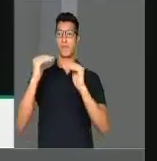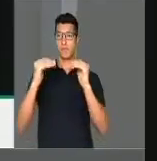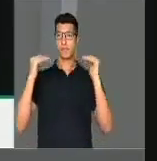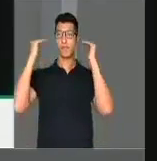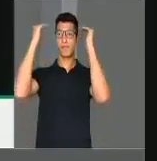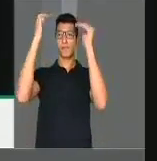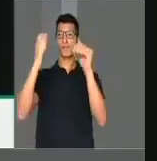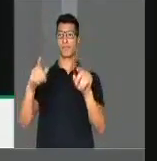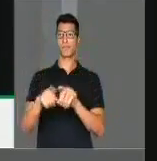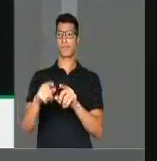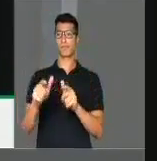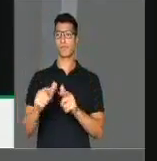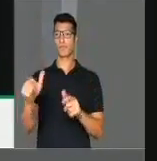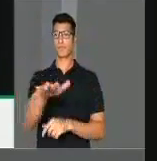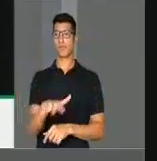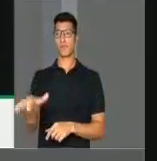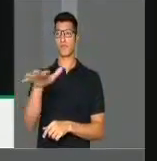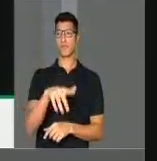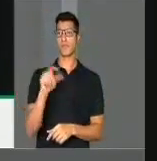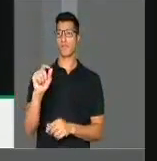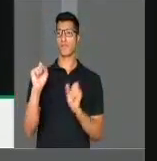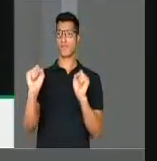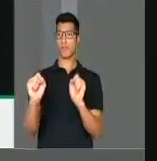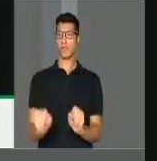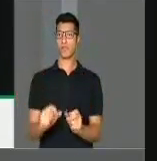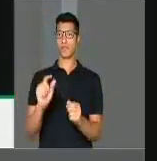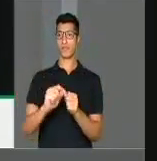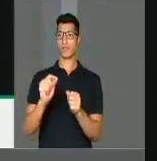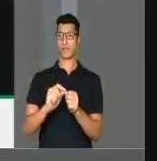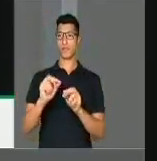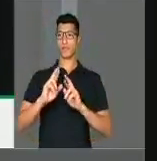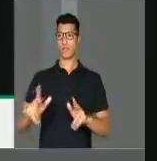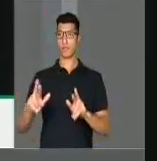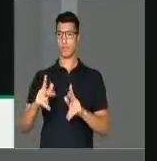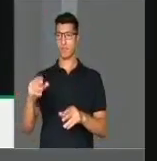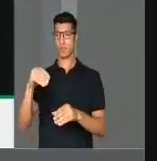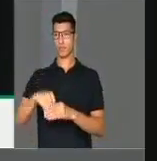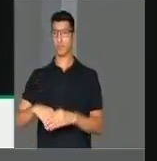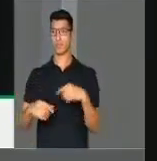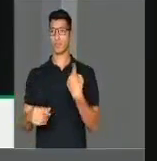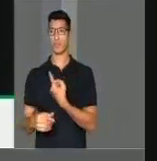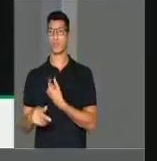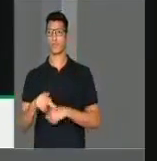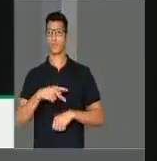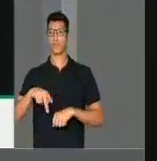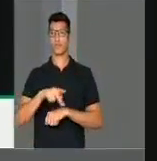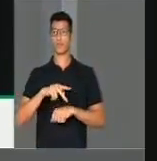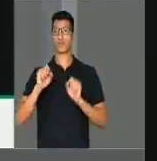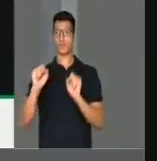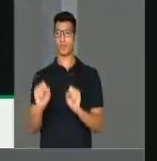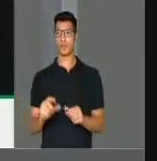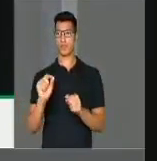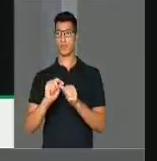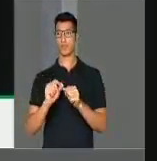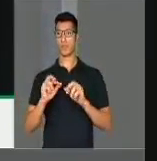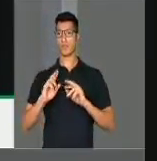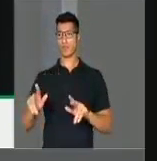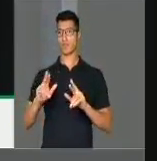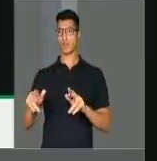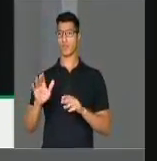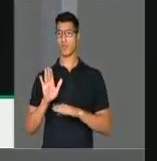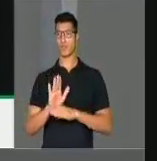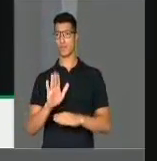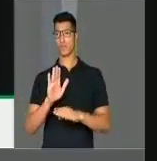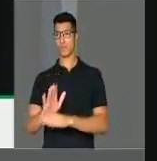acima de tudo, né, essa grande região que pode sim fazer o diferencial no nosso país, pode sim fazer o